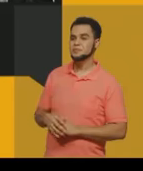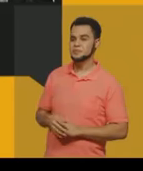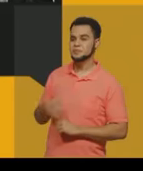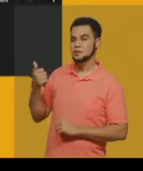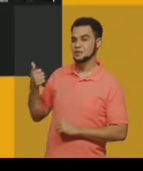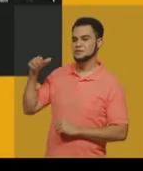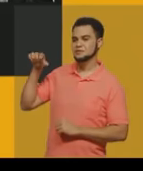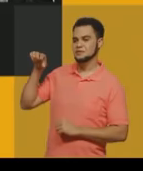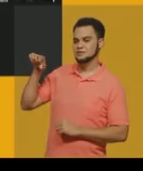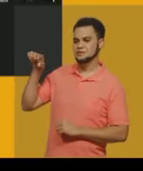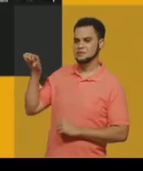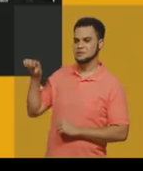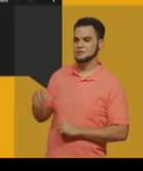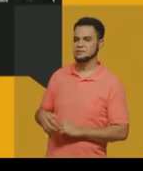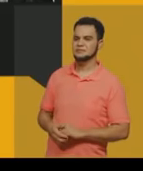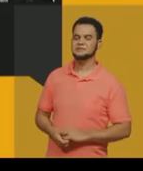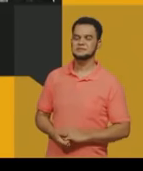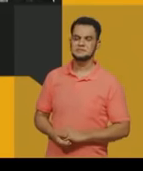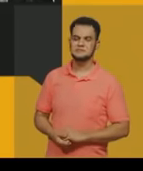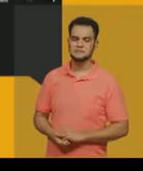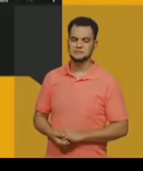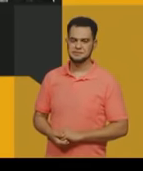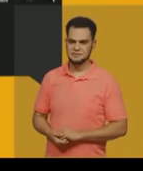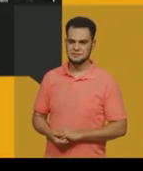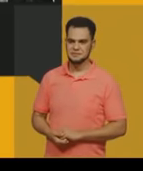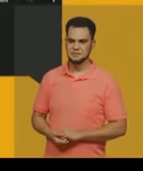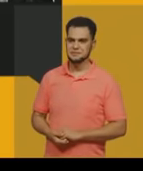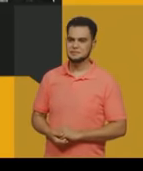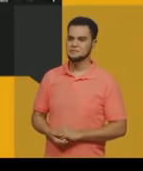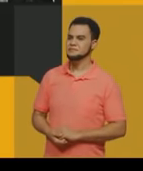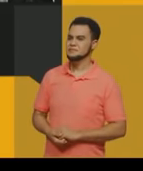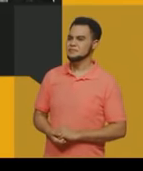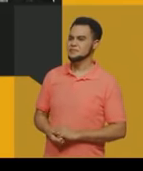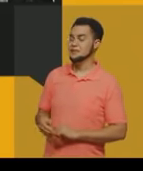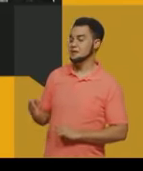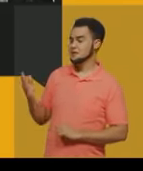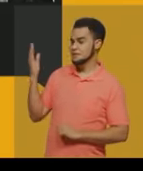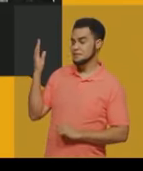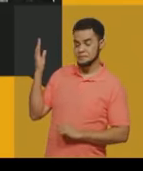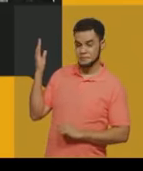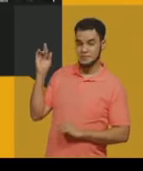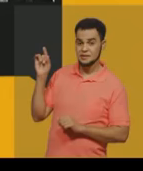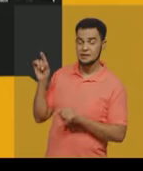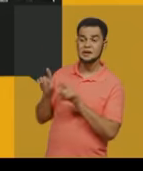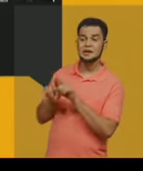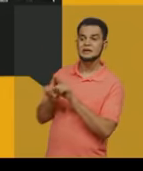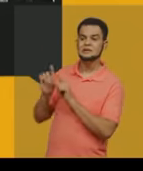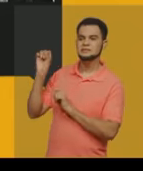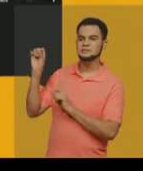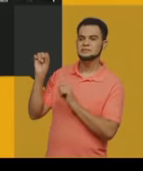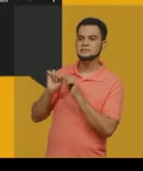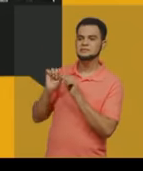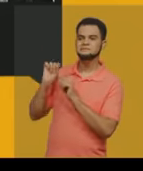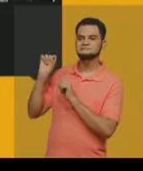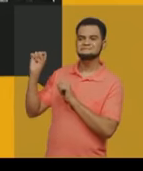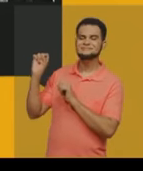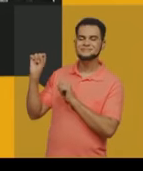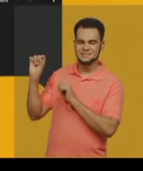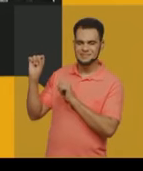1999. A gente pega de 2 em 2, 1999. He was a writer known for his cartoons, songs and children